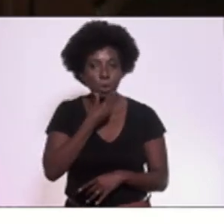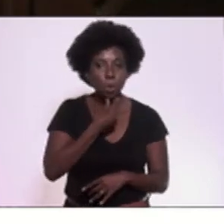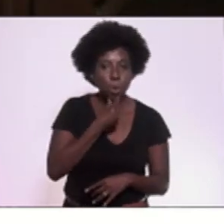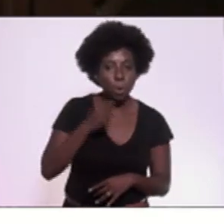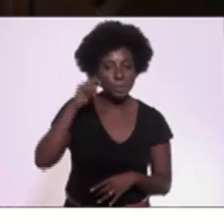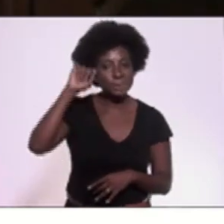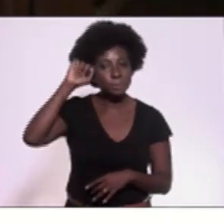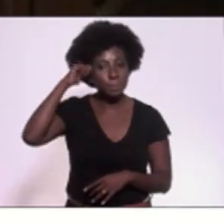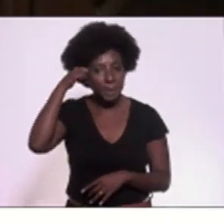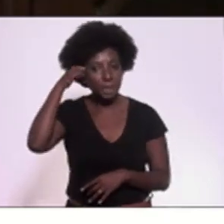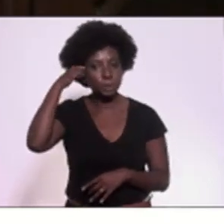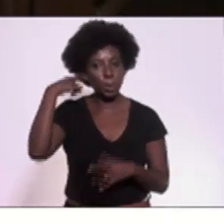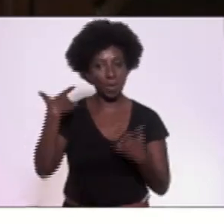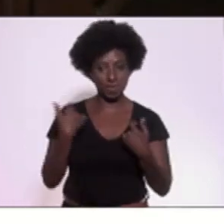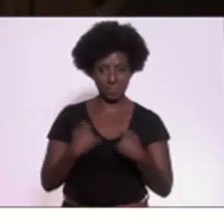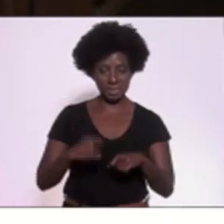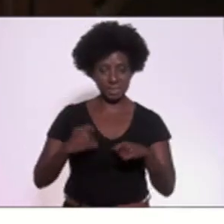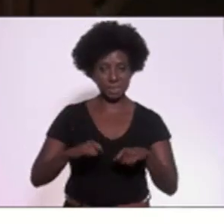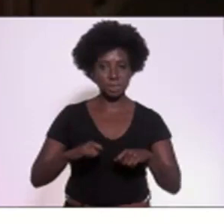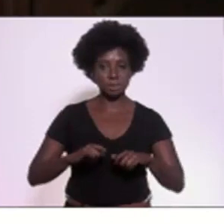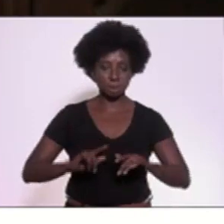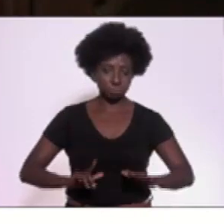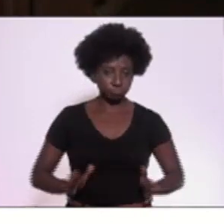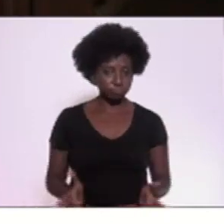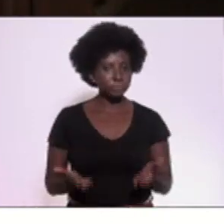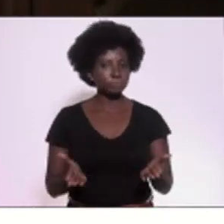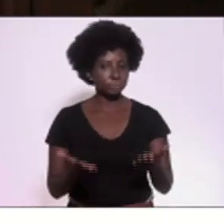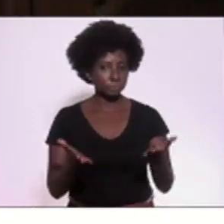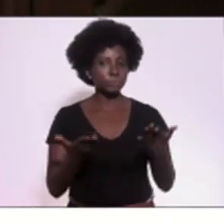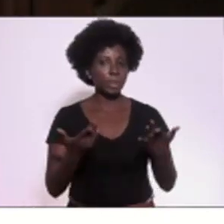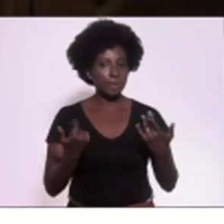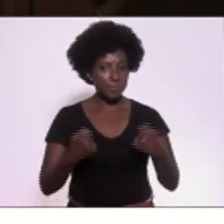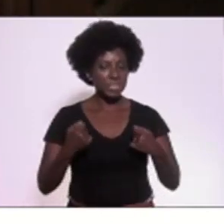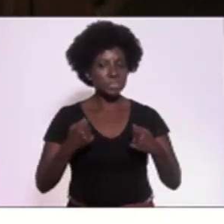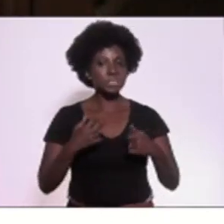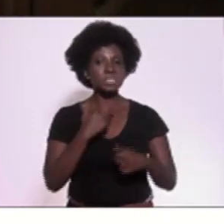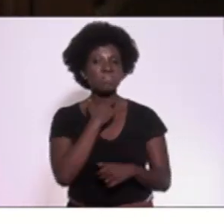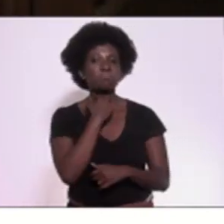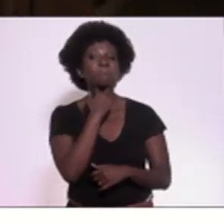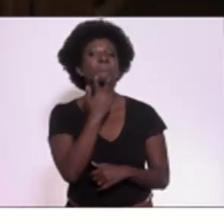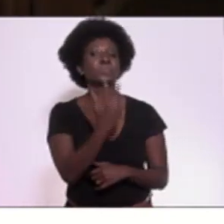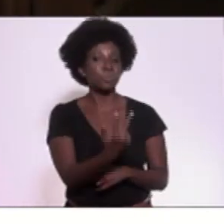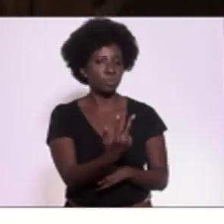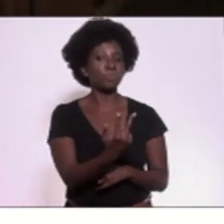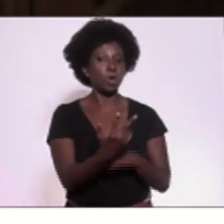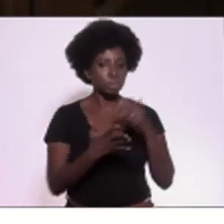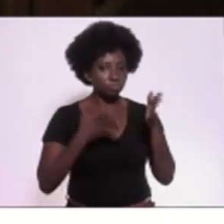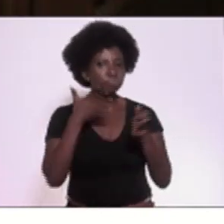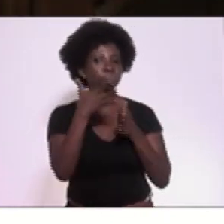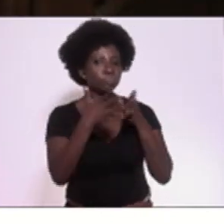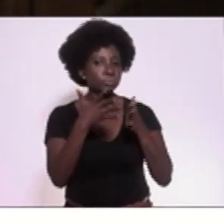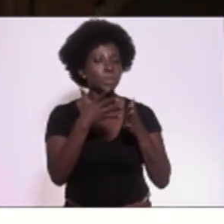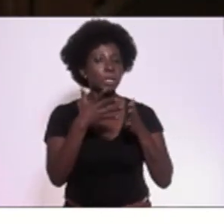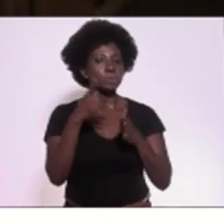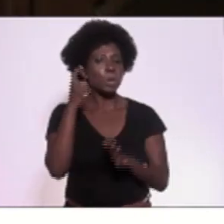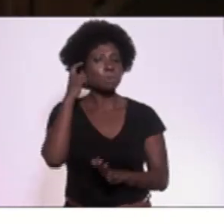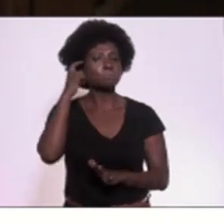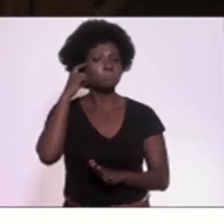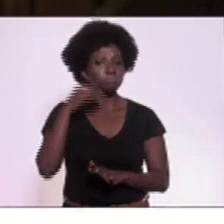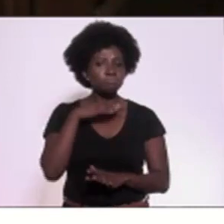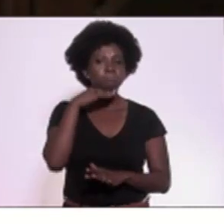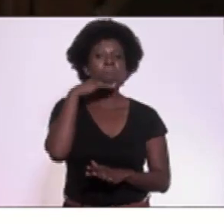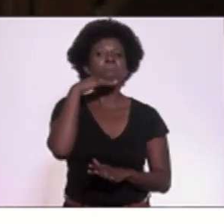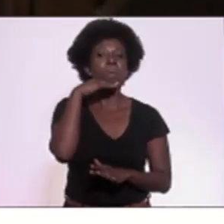favela e periferia, precisa se levantar, precisa erguer a sua voz, precisa erguer a sua cabeça contra